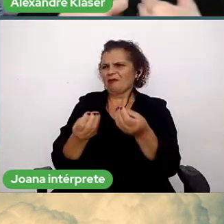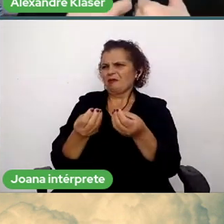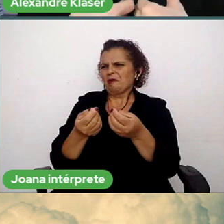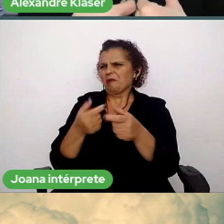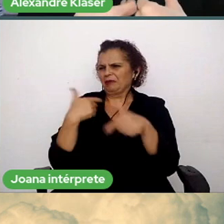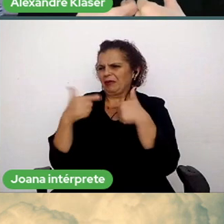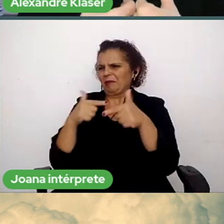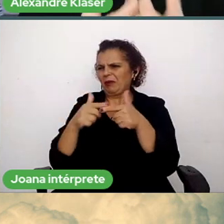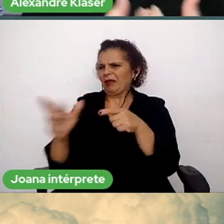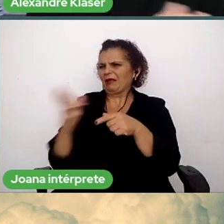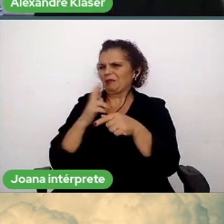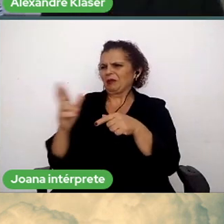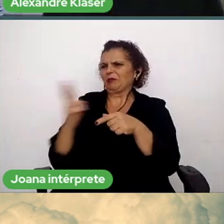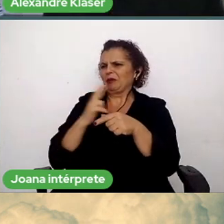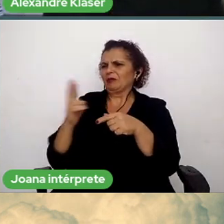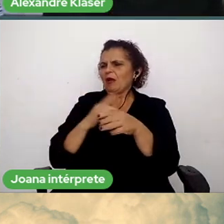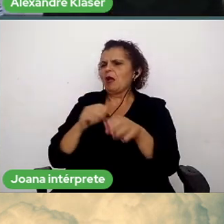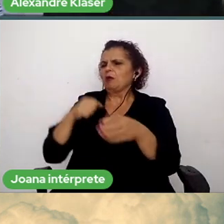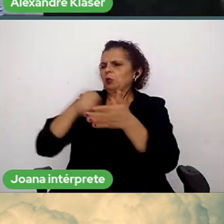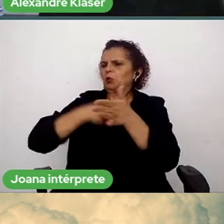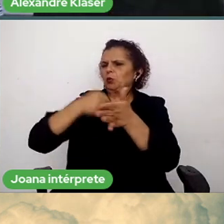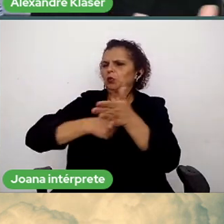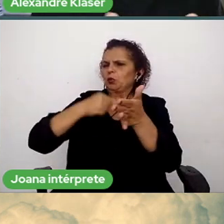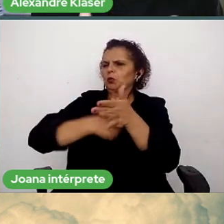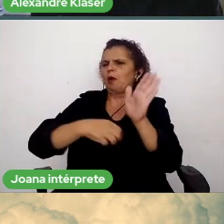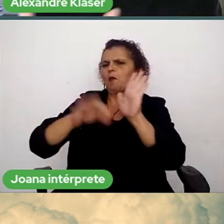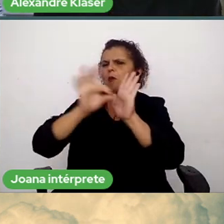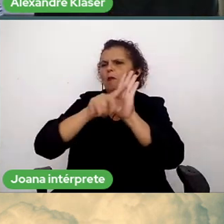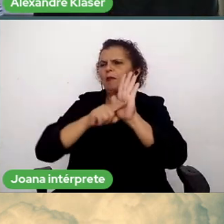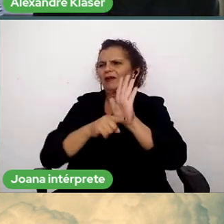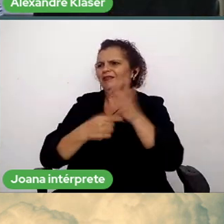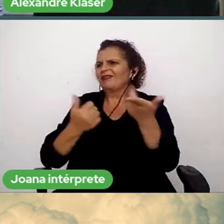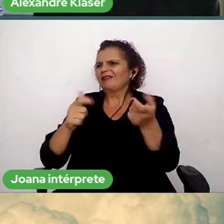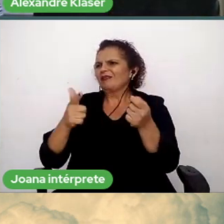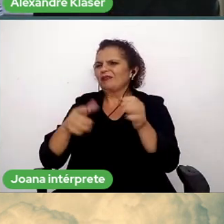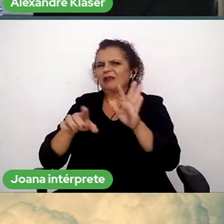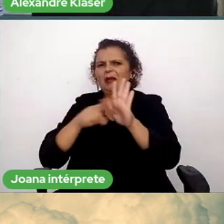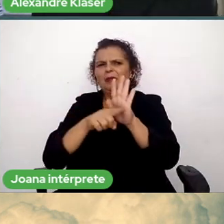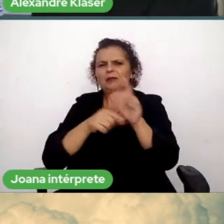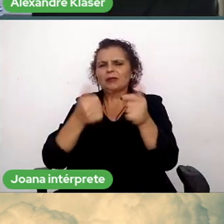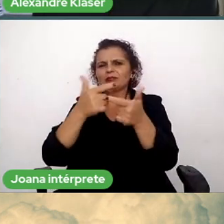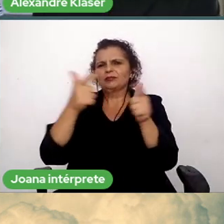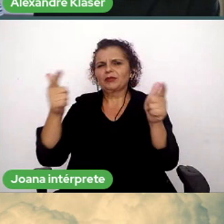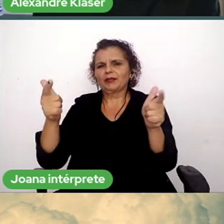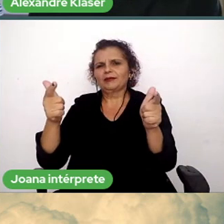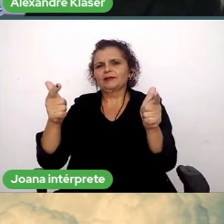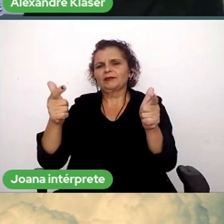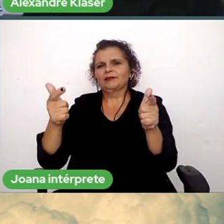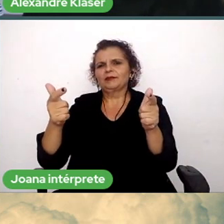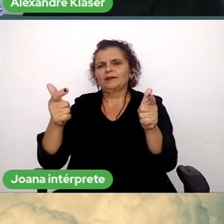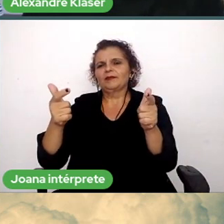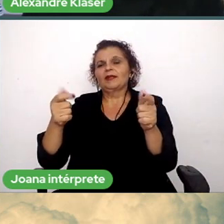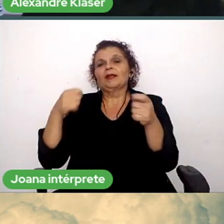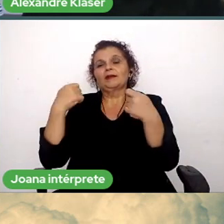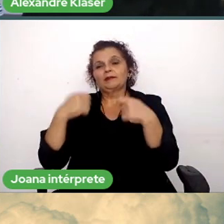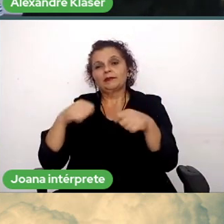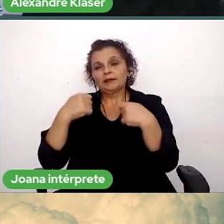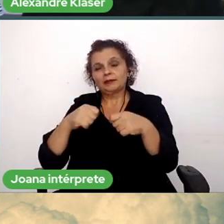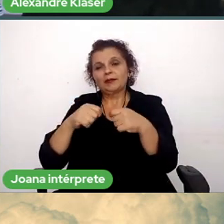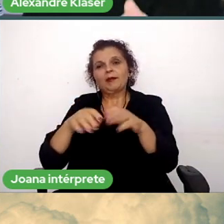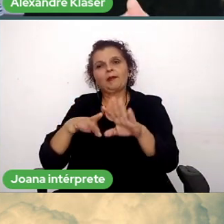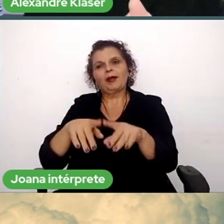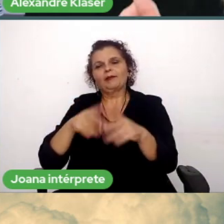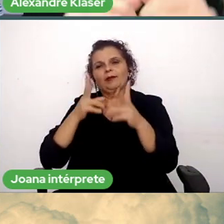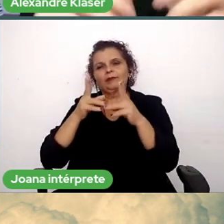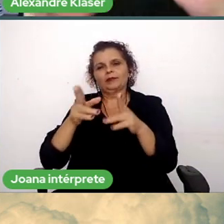e venci, até hoje estou vencendo com um planejamento, e vocês querem dizer que não tem o mesmo tipo de planejamento? Porque existe planejamento, mas não o mesmo. Então é sempre